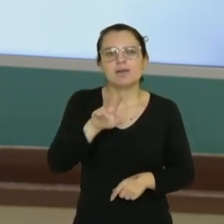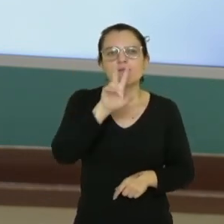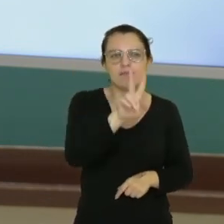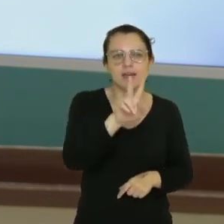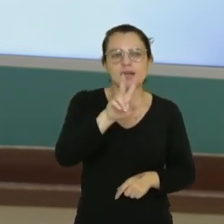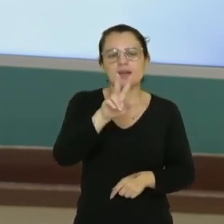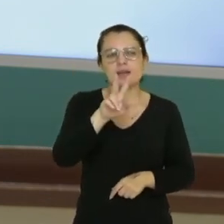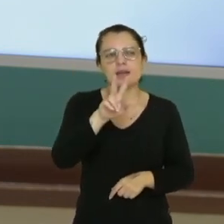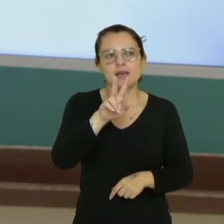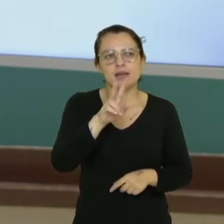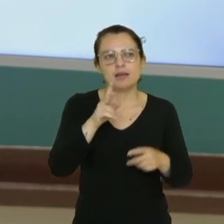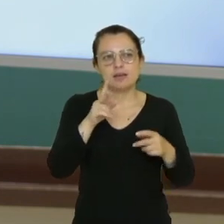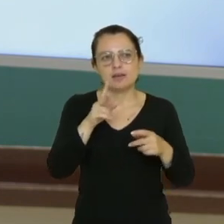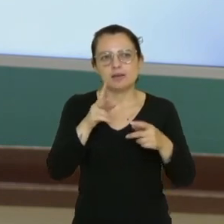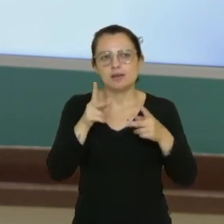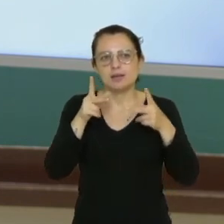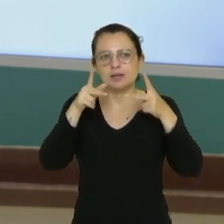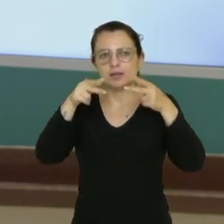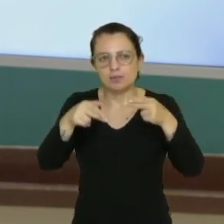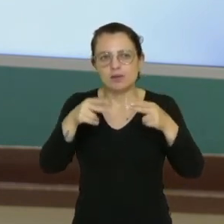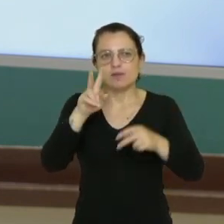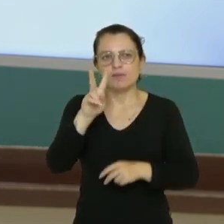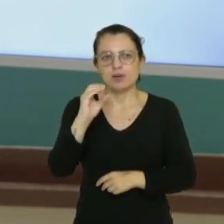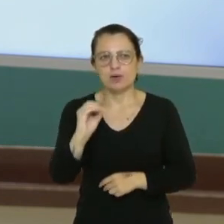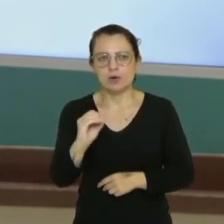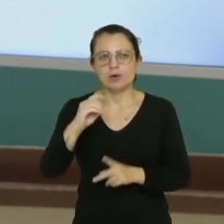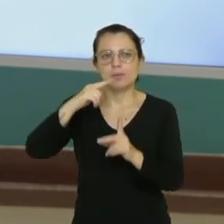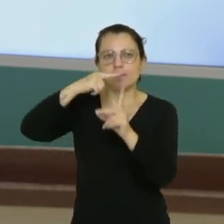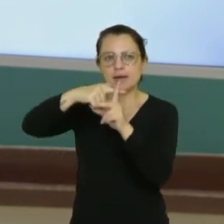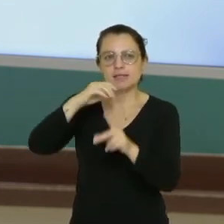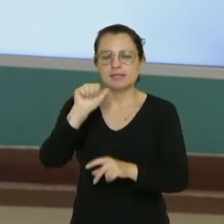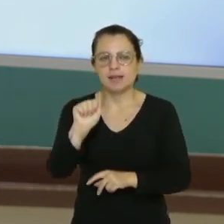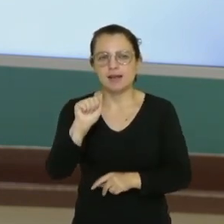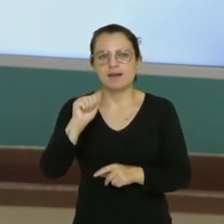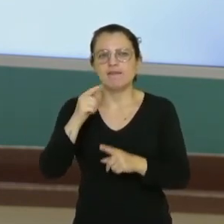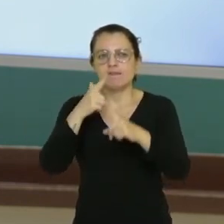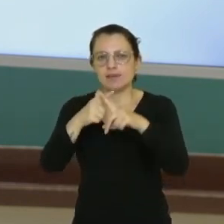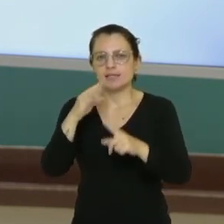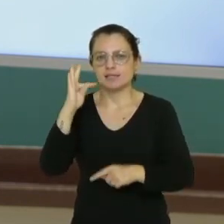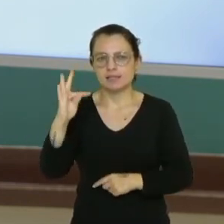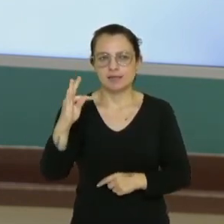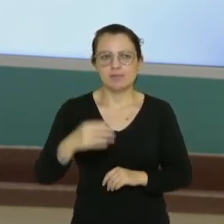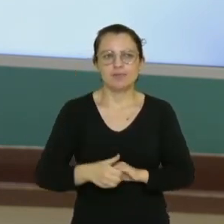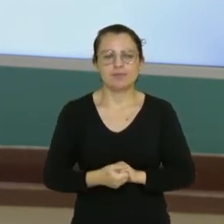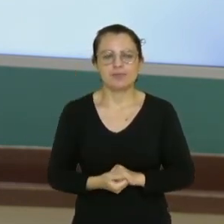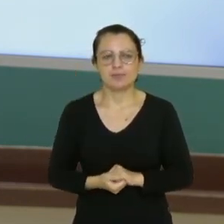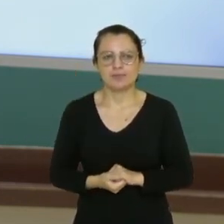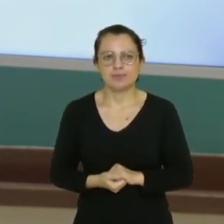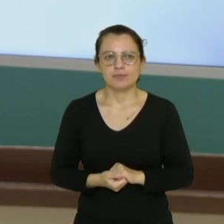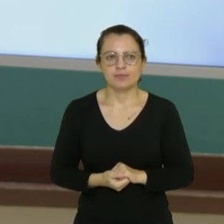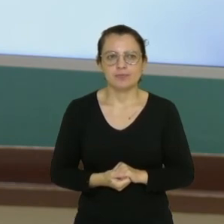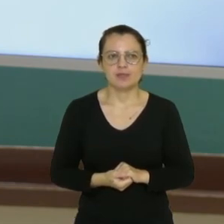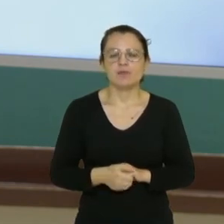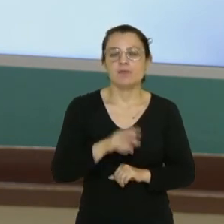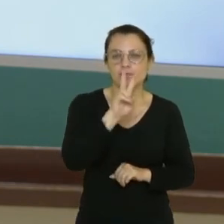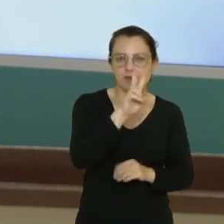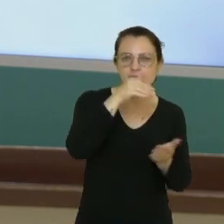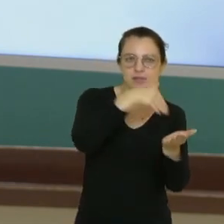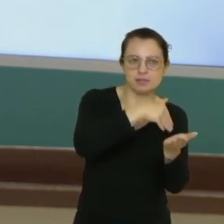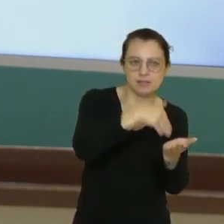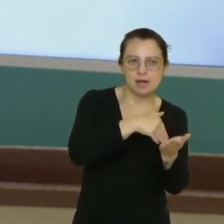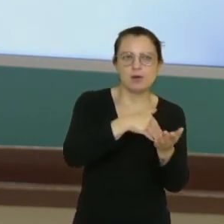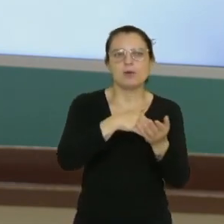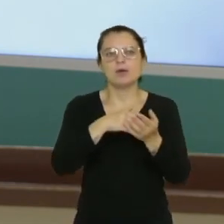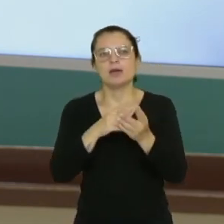igual ver igual ver o maça vezes ter ou seja velocidade final é igual pelos a inicial